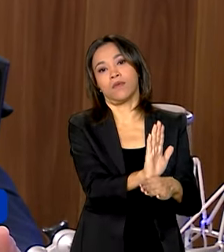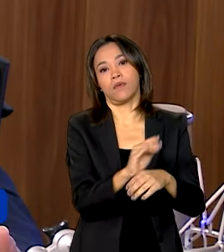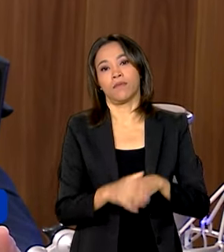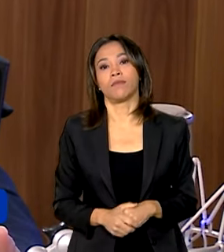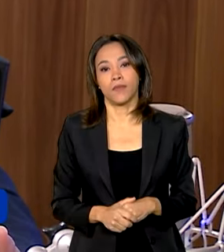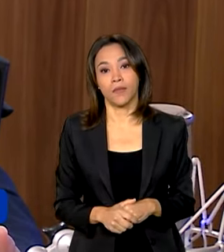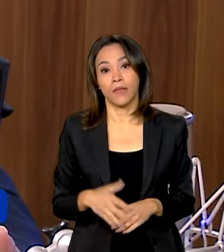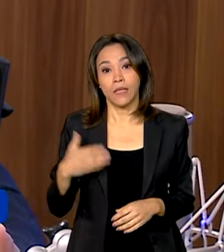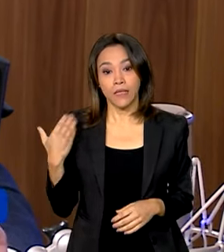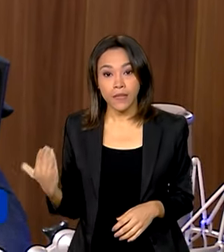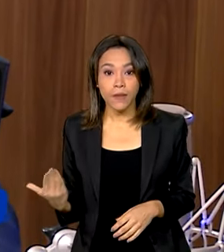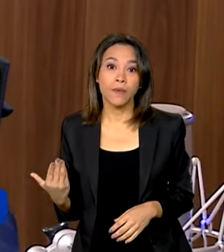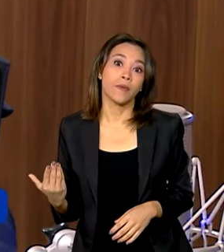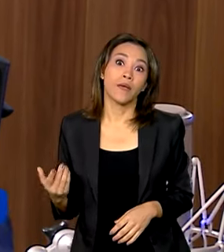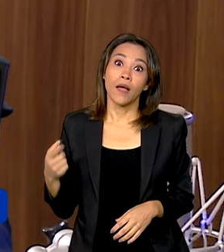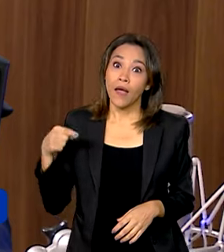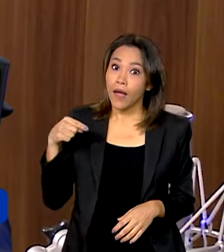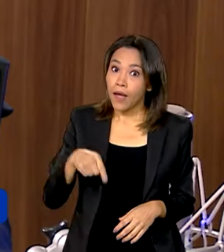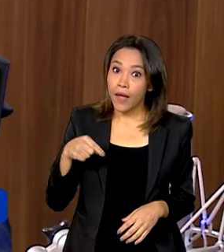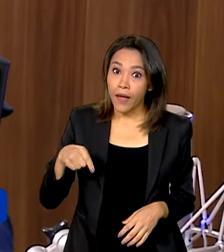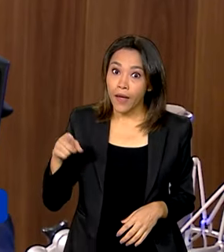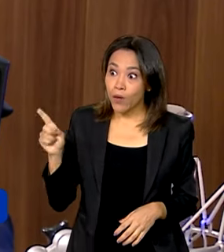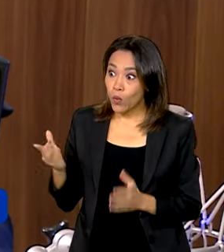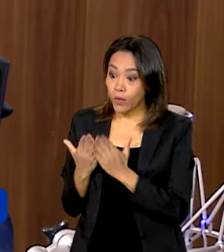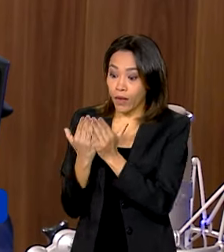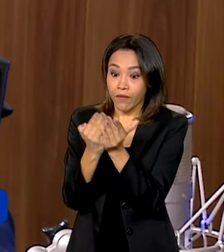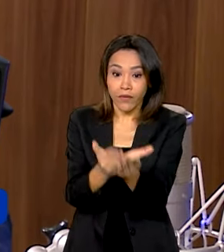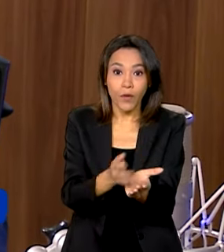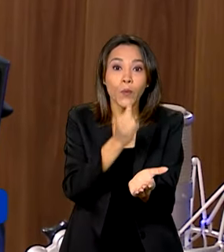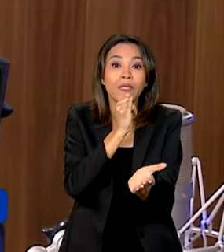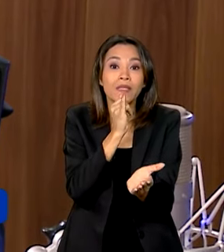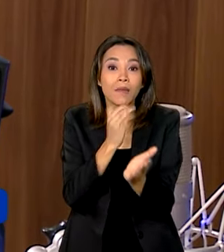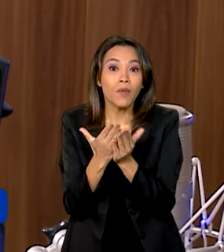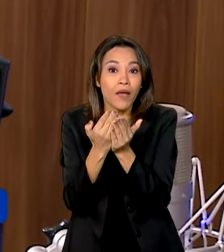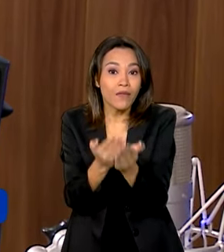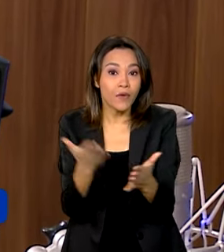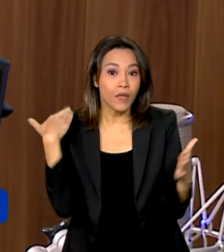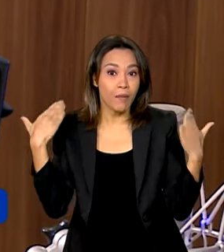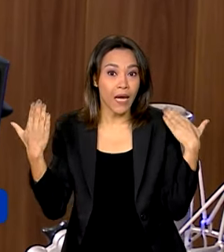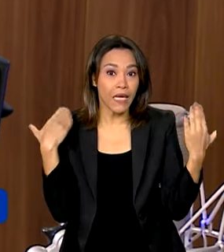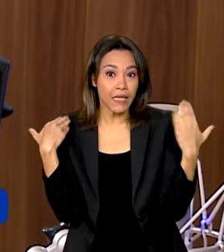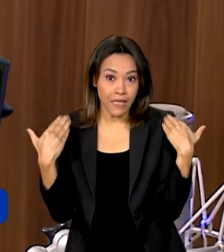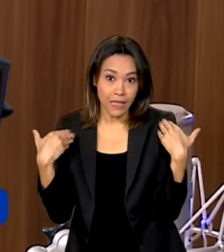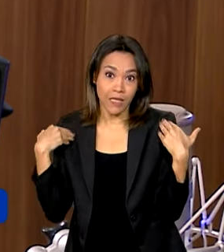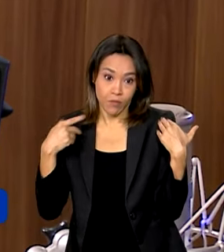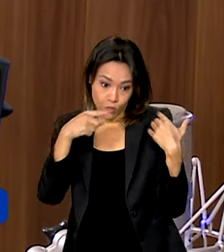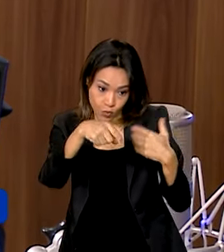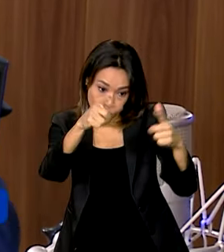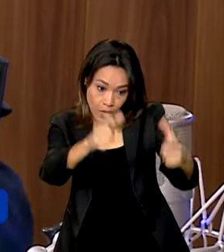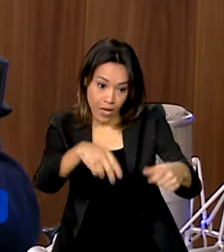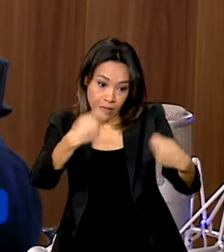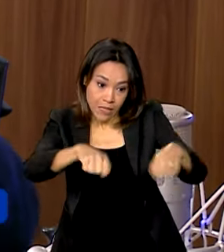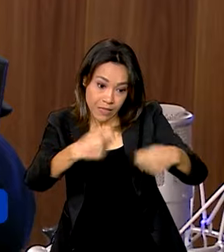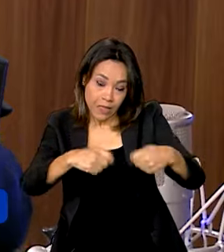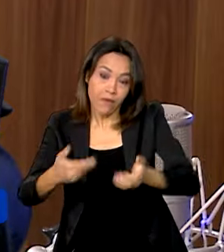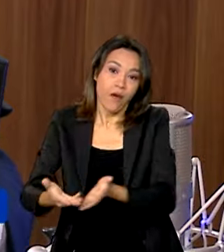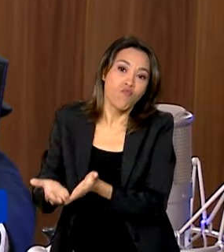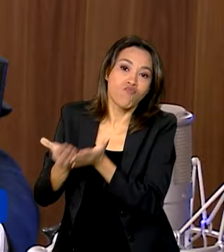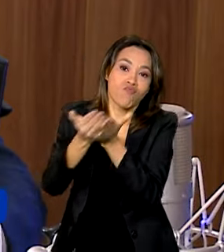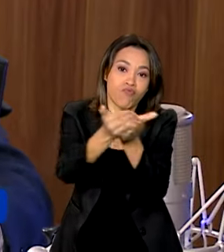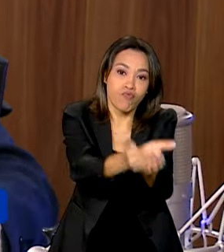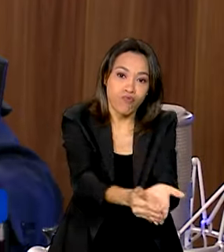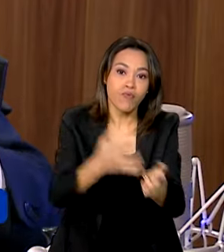a maior o maior navio da Marinha do Brasil foi para lá com todos os seus helicópteros suas suas embarcações para ajudar no